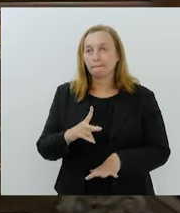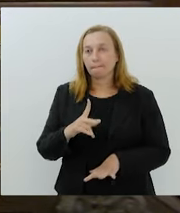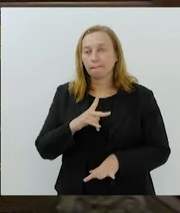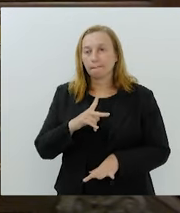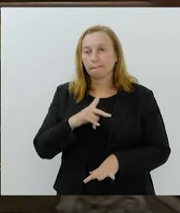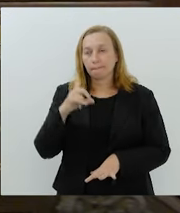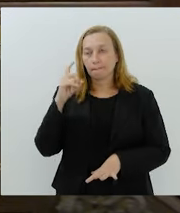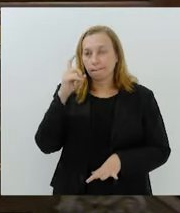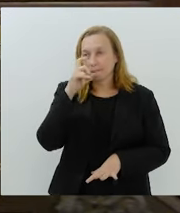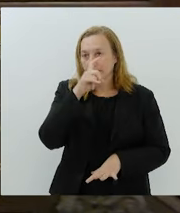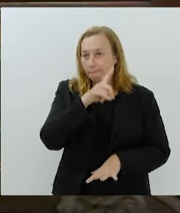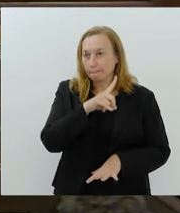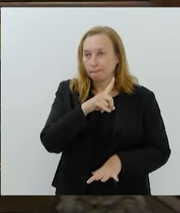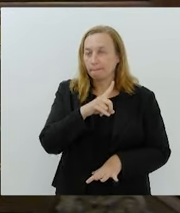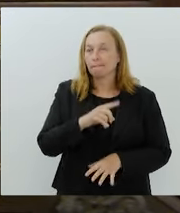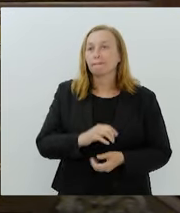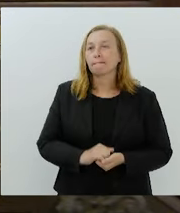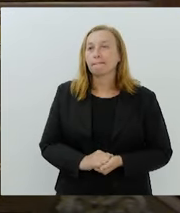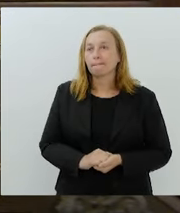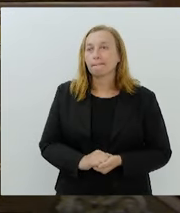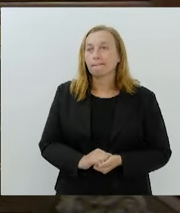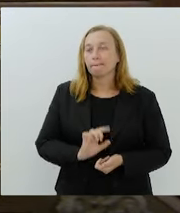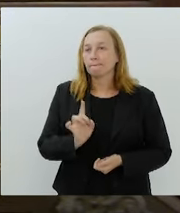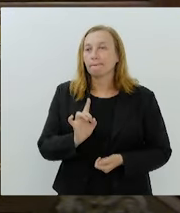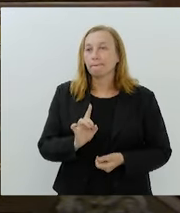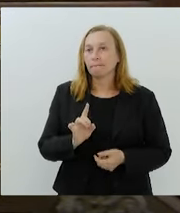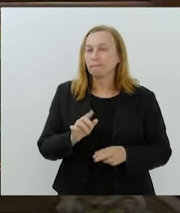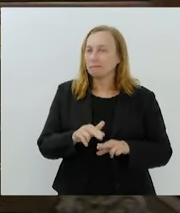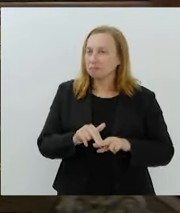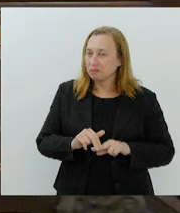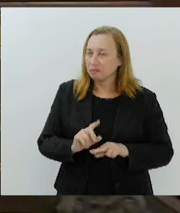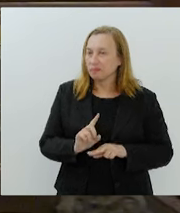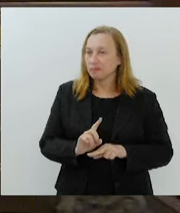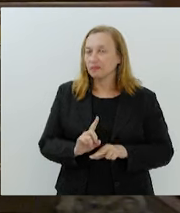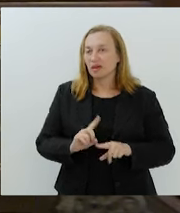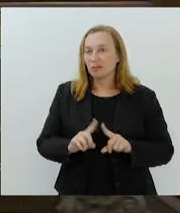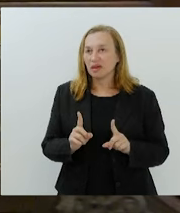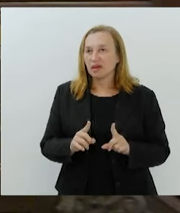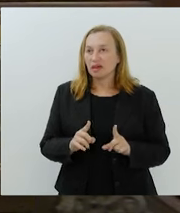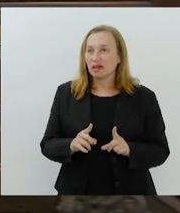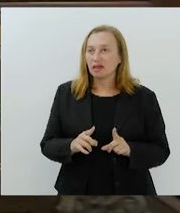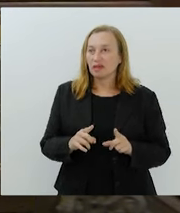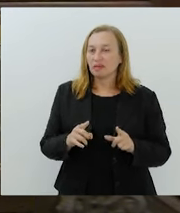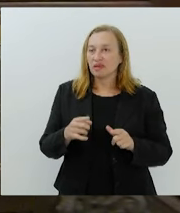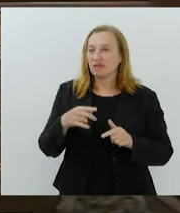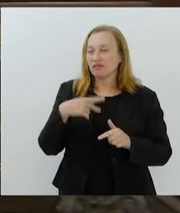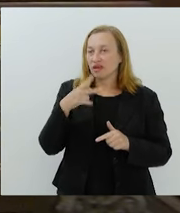delicado, turbulento. Não sem motivo, mas a gente não está aqui para agravar os problemas.